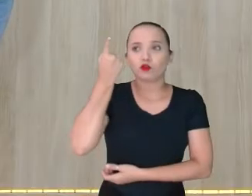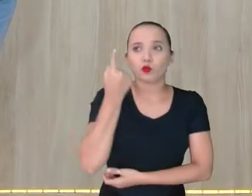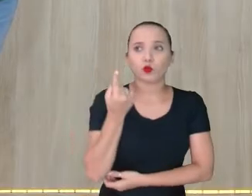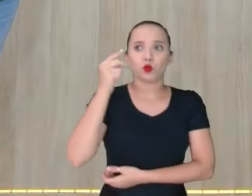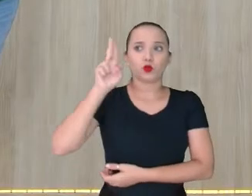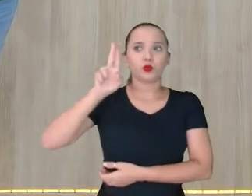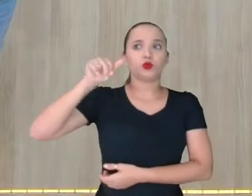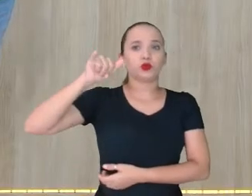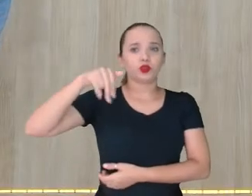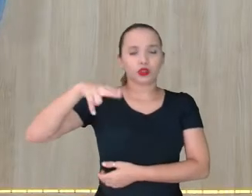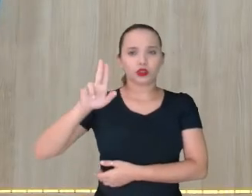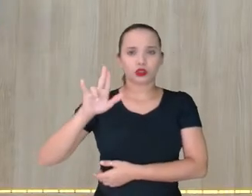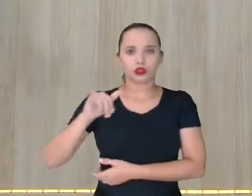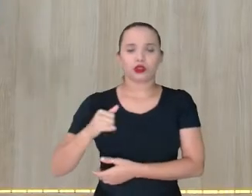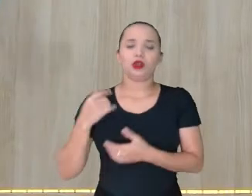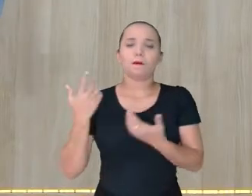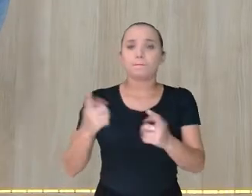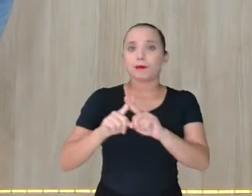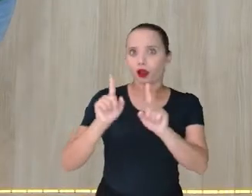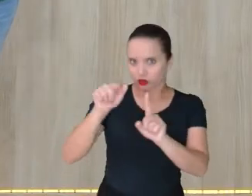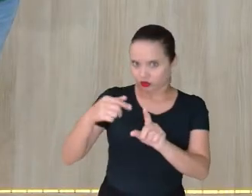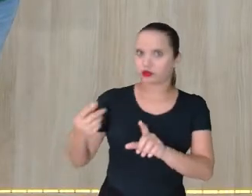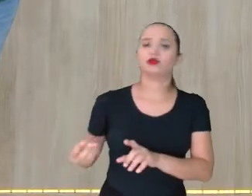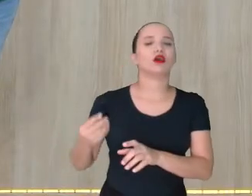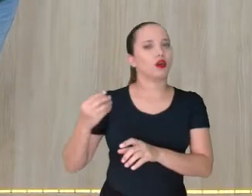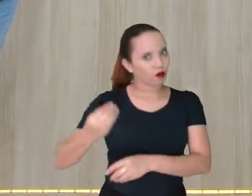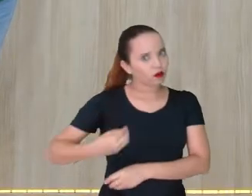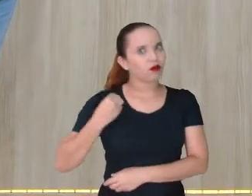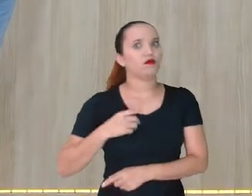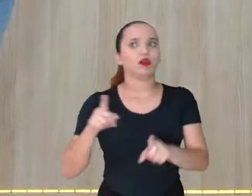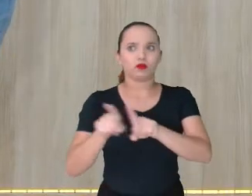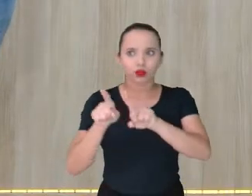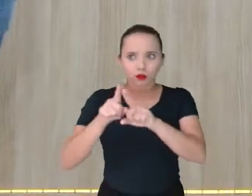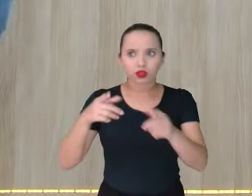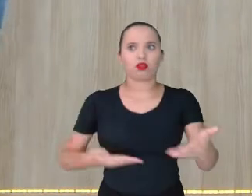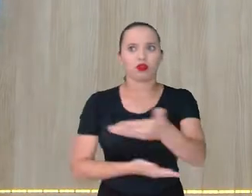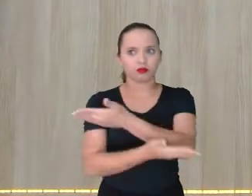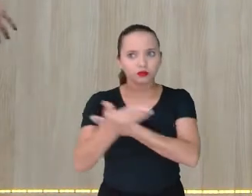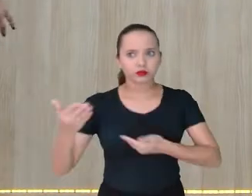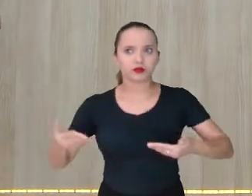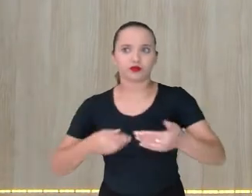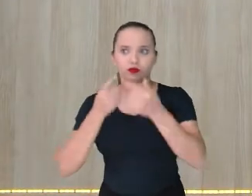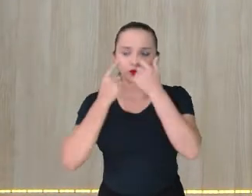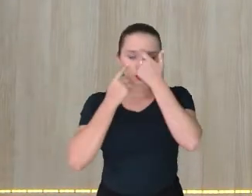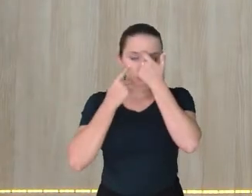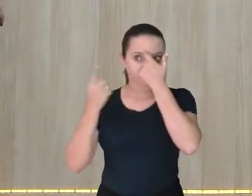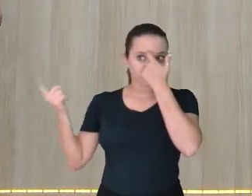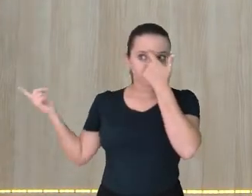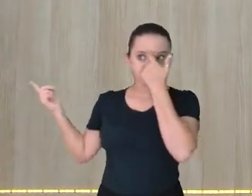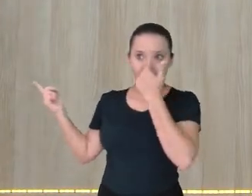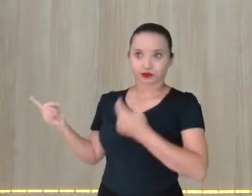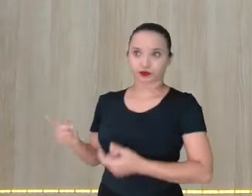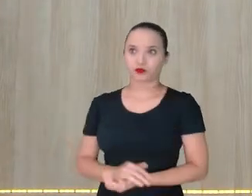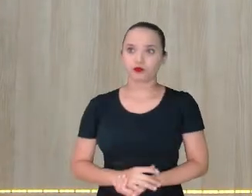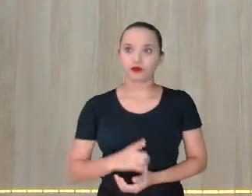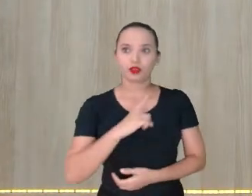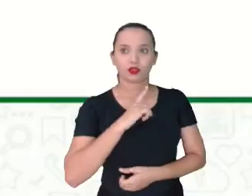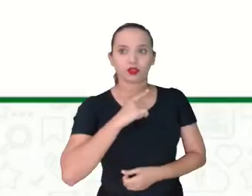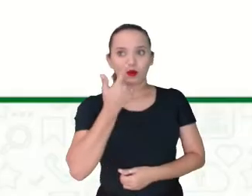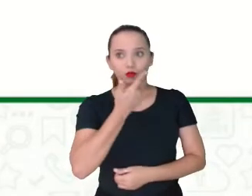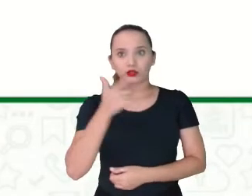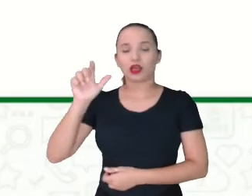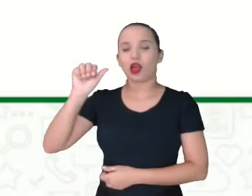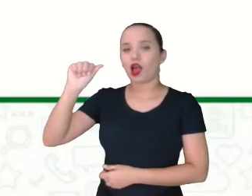única célula, mas é um organismo e ele interage com o ambiente, tá certo? Também, ó, temos esse aqui,